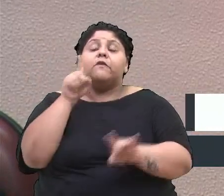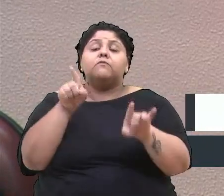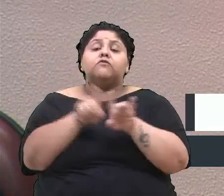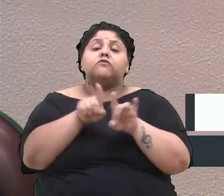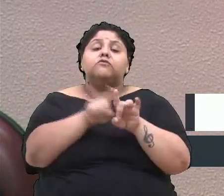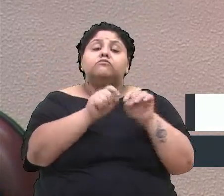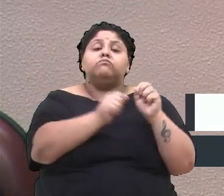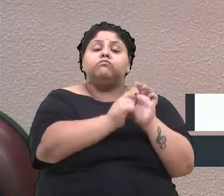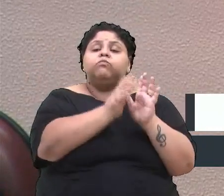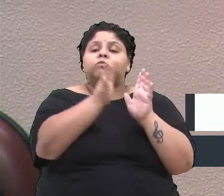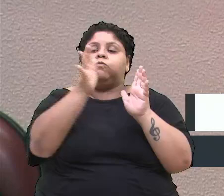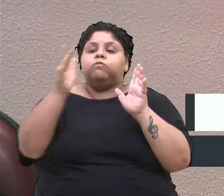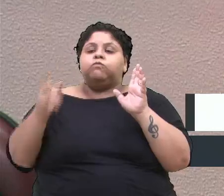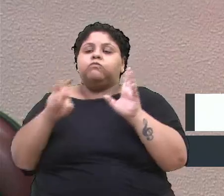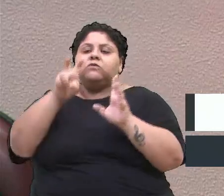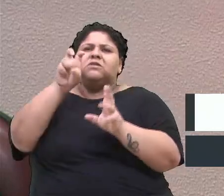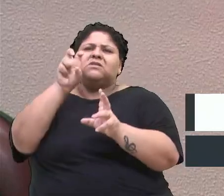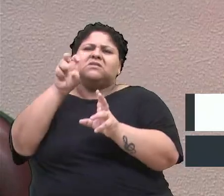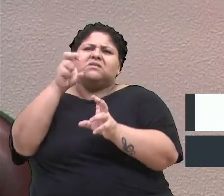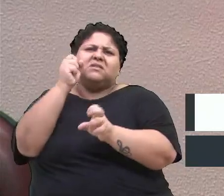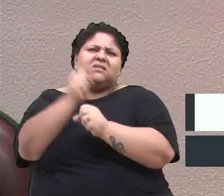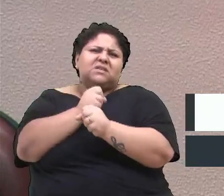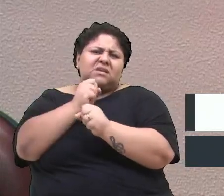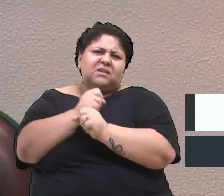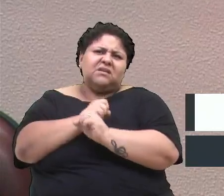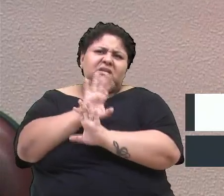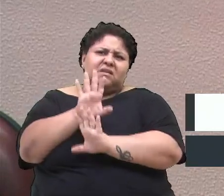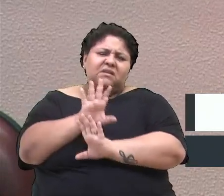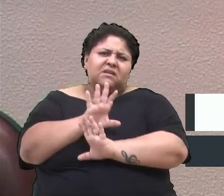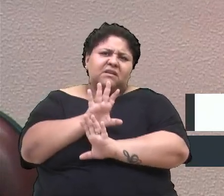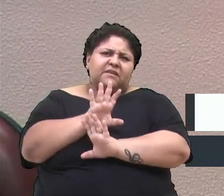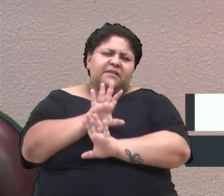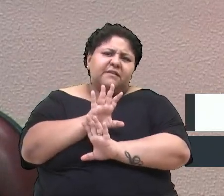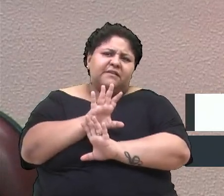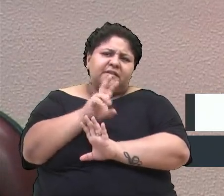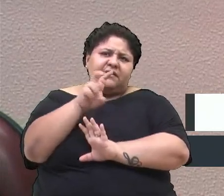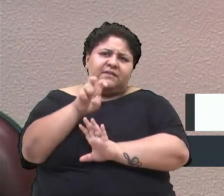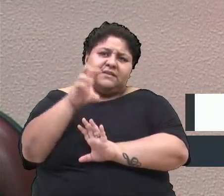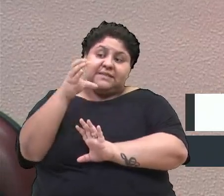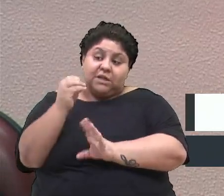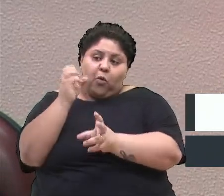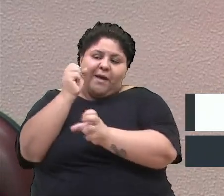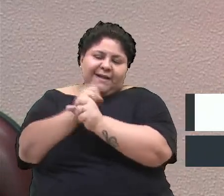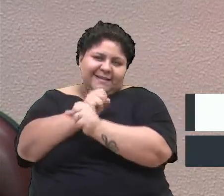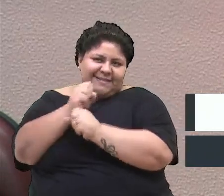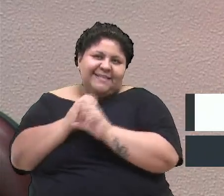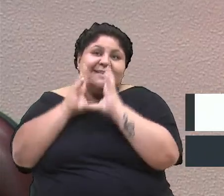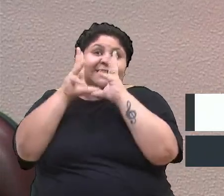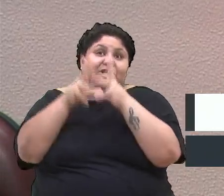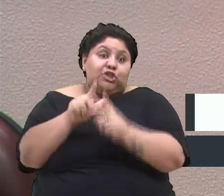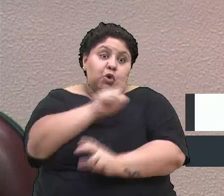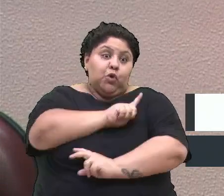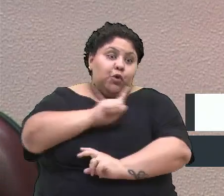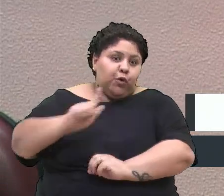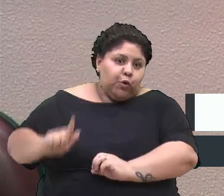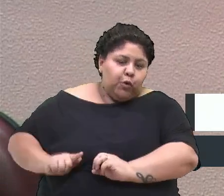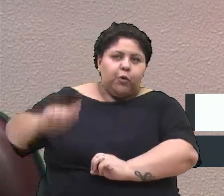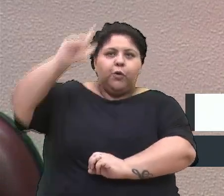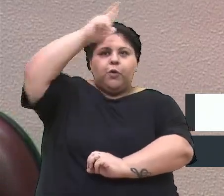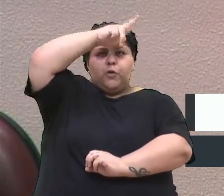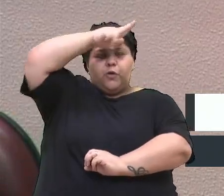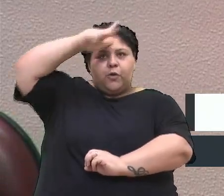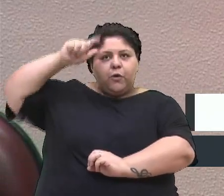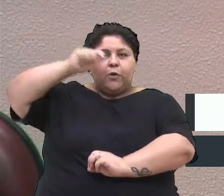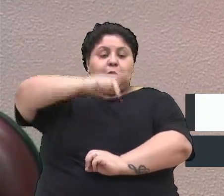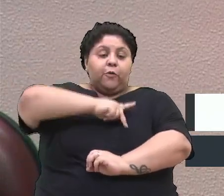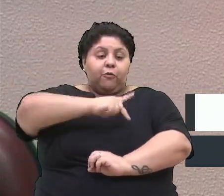dos 50 anos, vou me referir a 50 anos. Todos os governadores, presidentes e